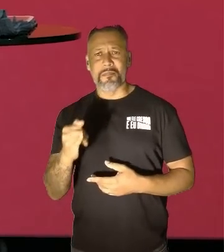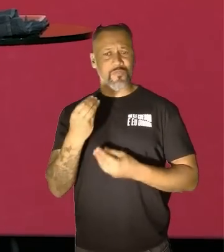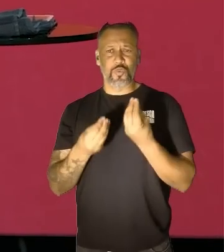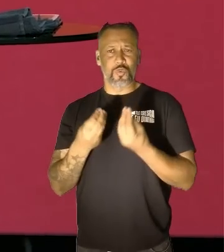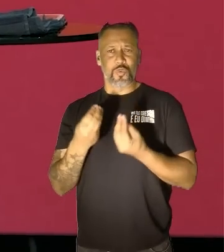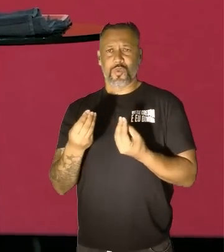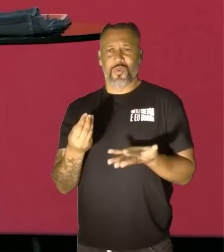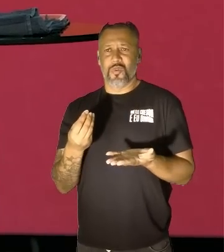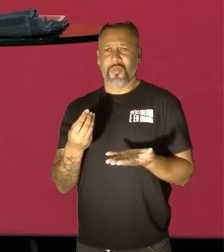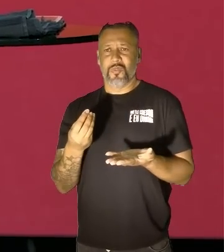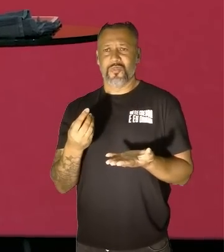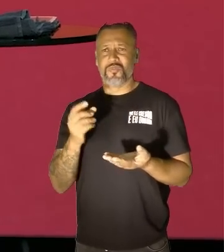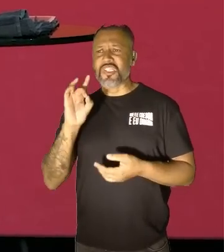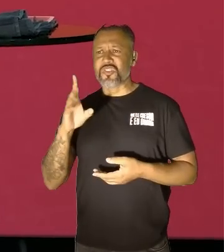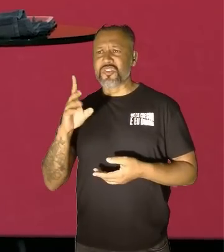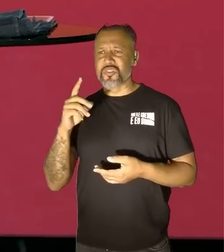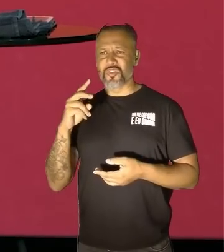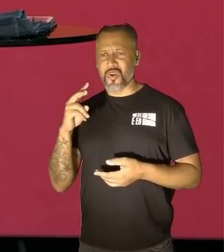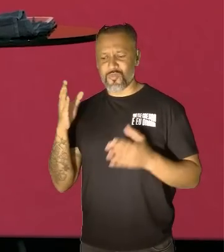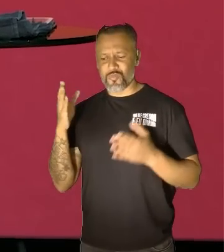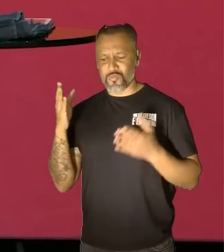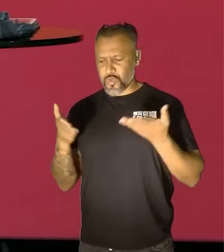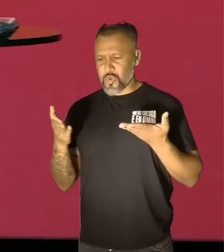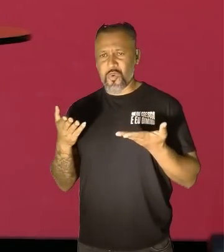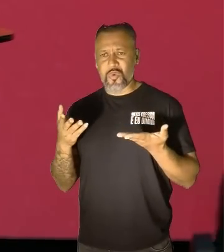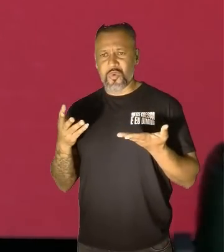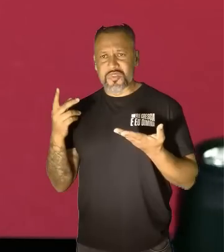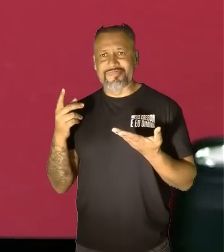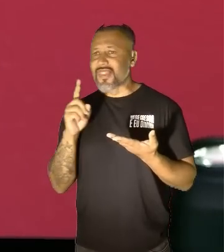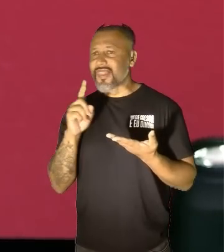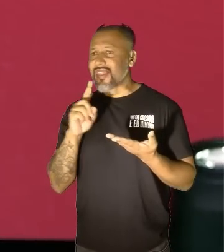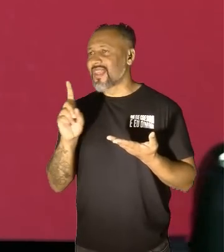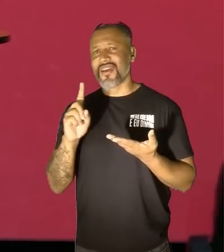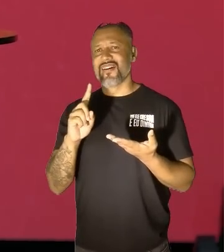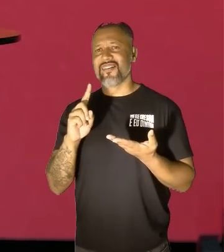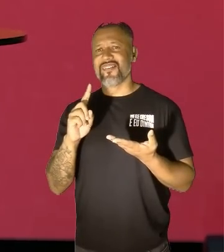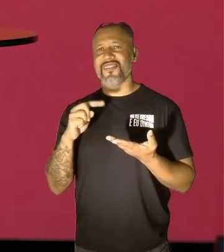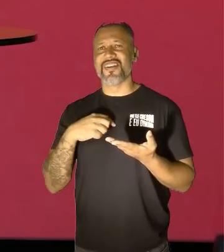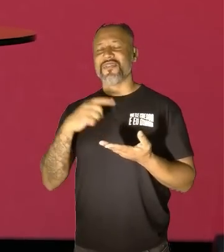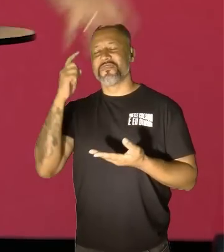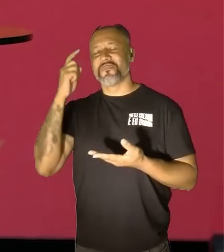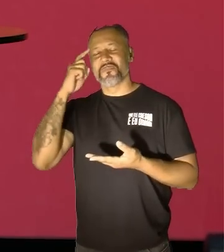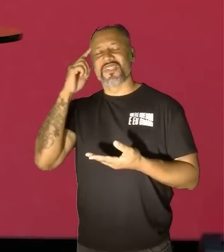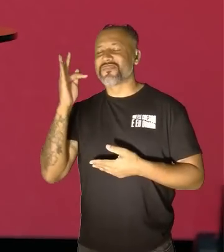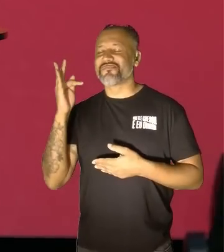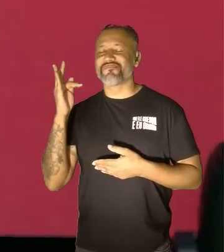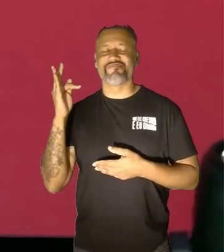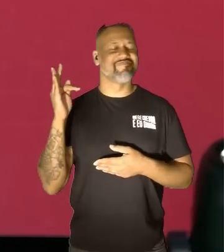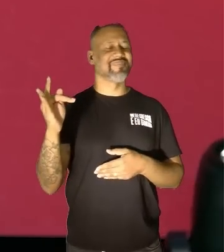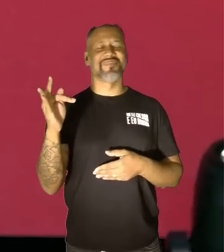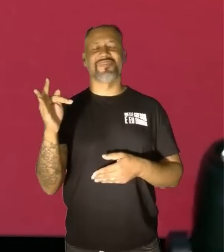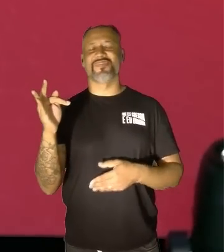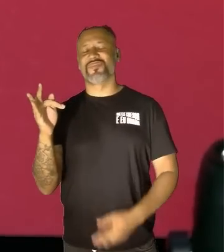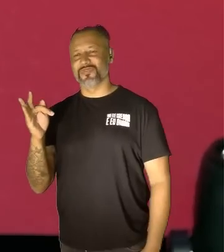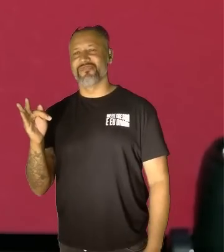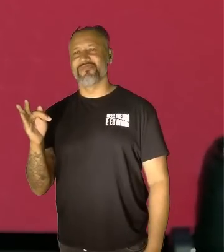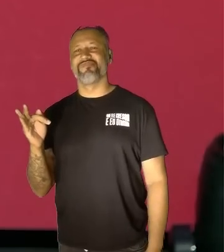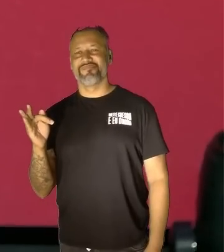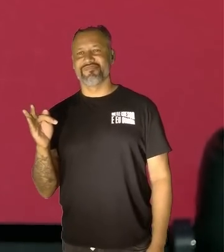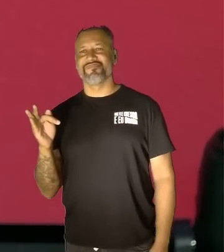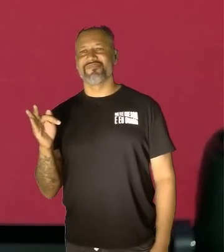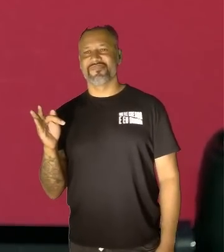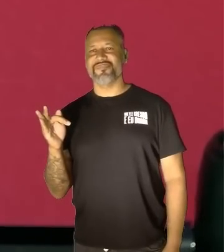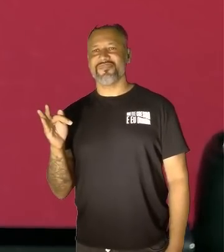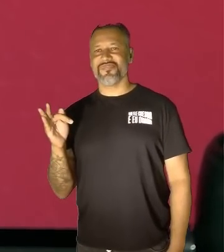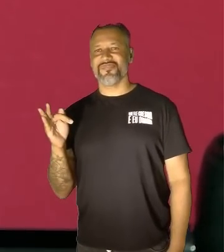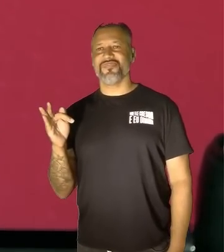sou um pai baseado no que Deus me fará ser. Eu não sou um marido que reage às guerras do momento, eu sou um marido